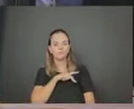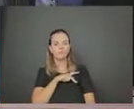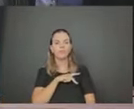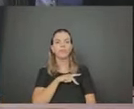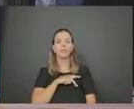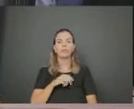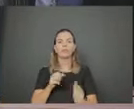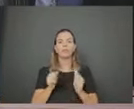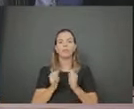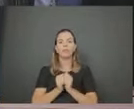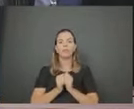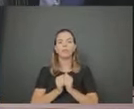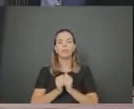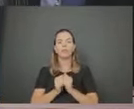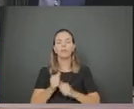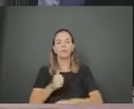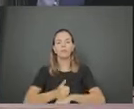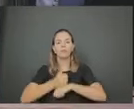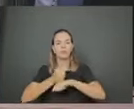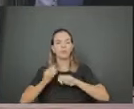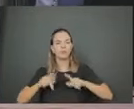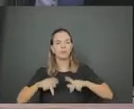do Direitos Humanos, doutor